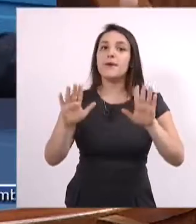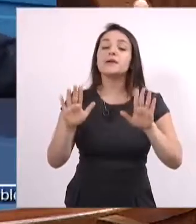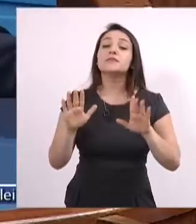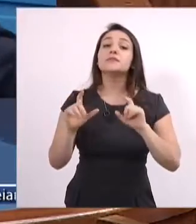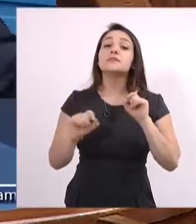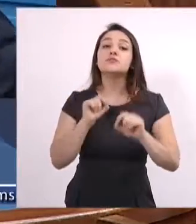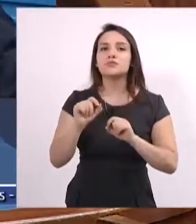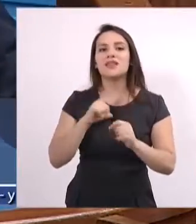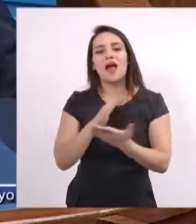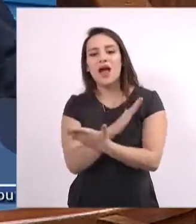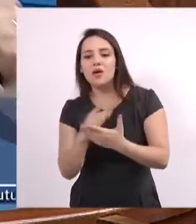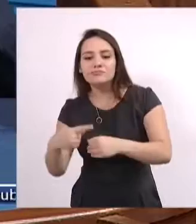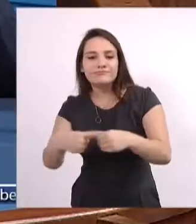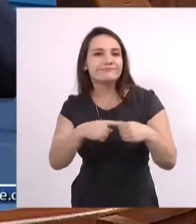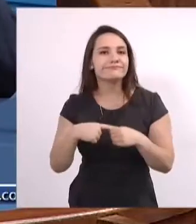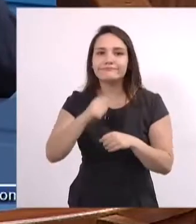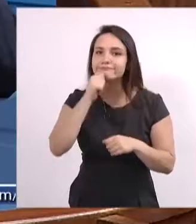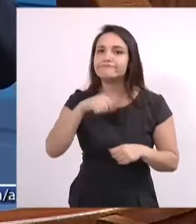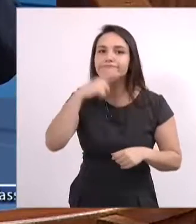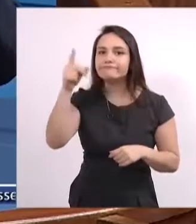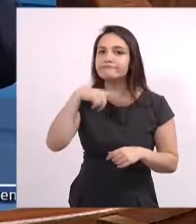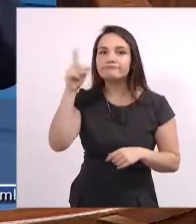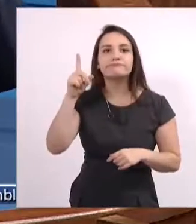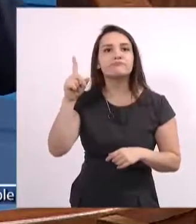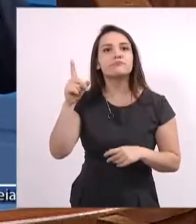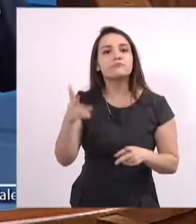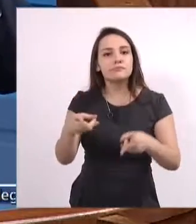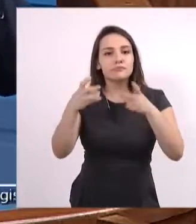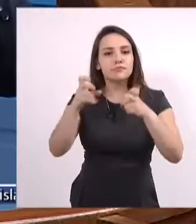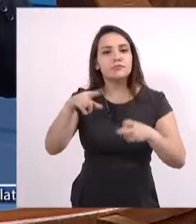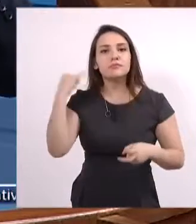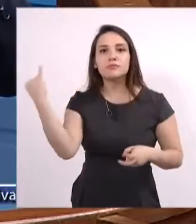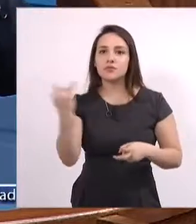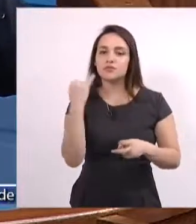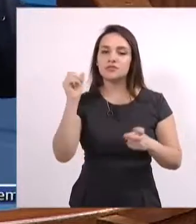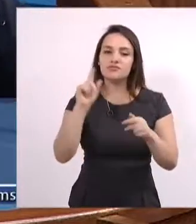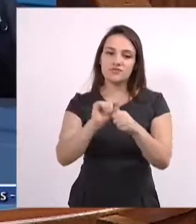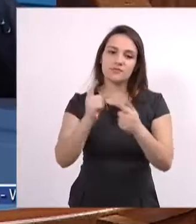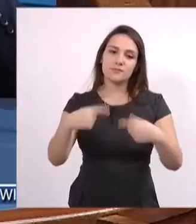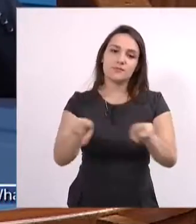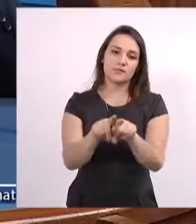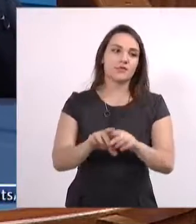existem municípios que ainda não entenderam a importância do consórcio,